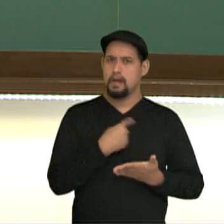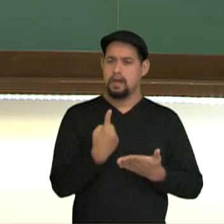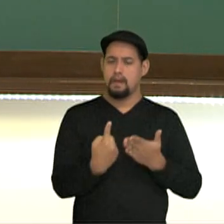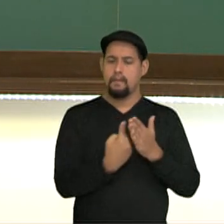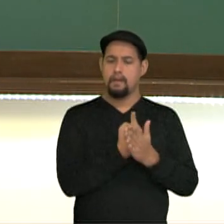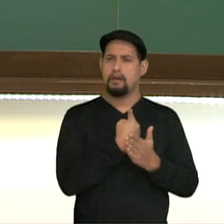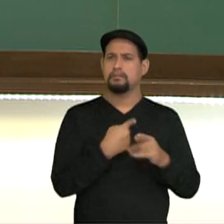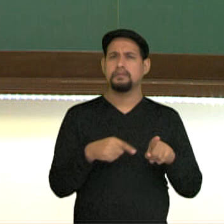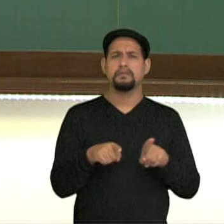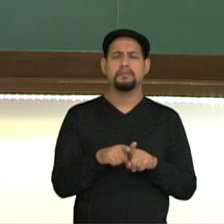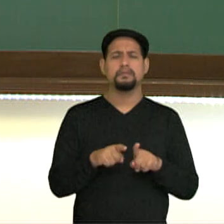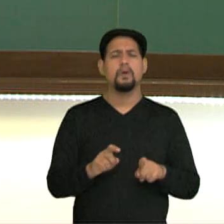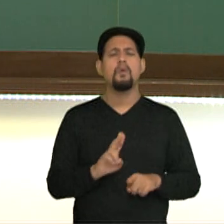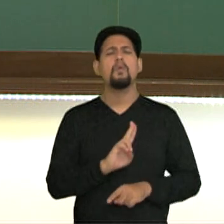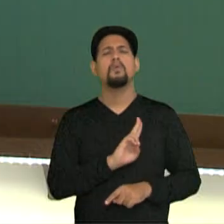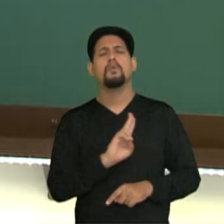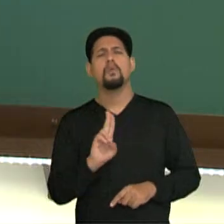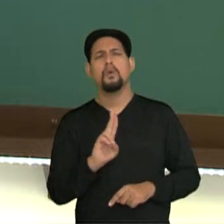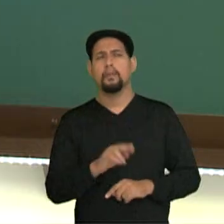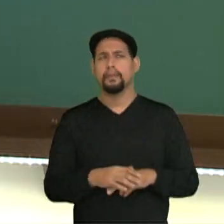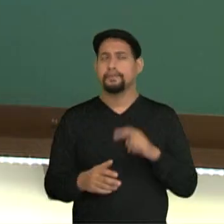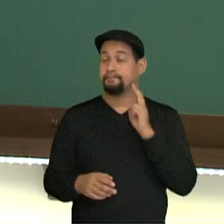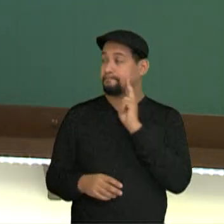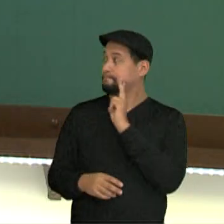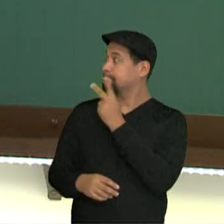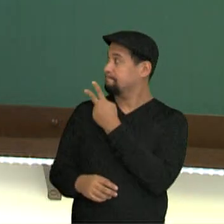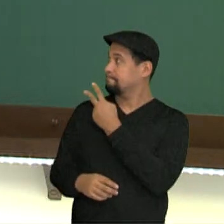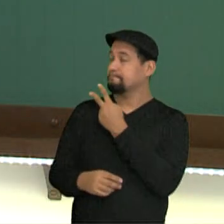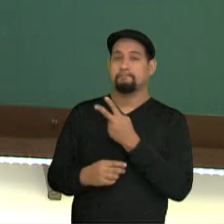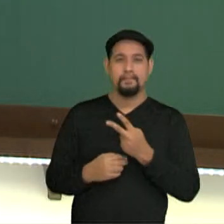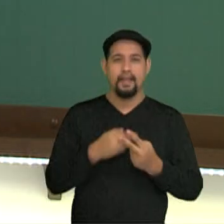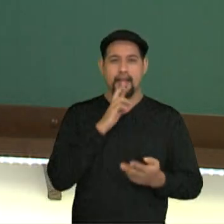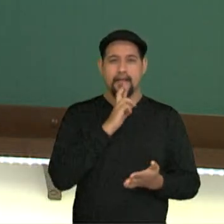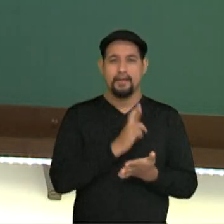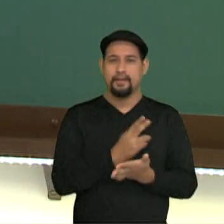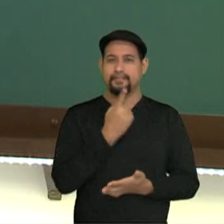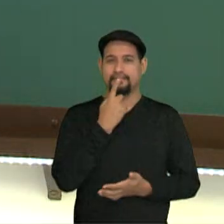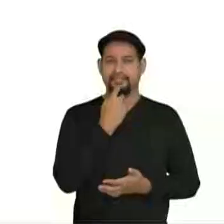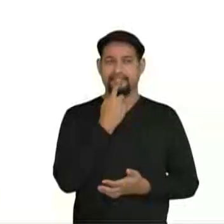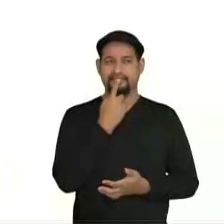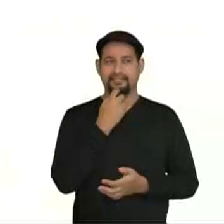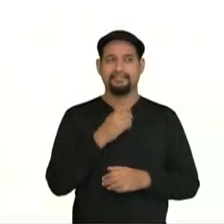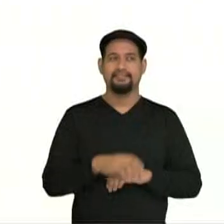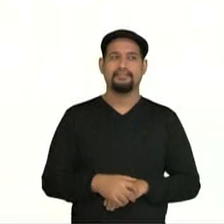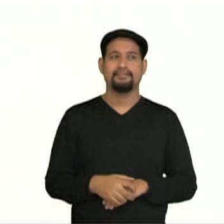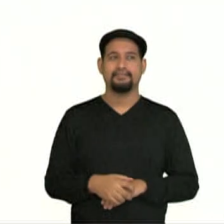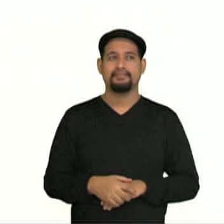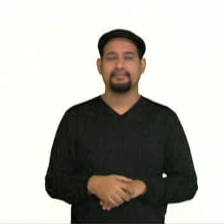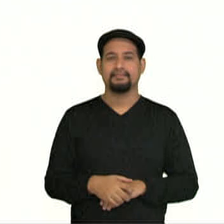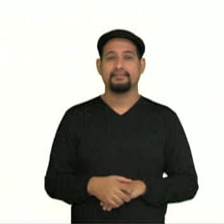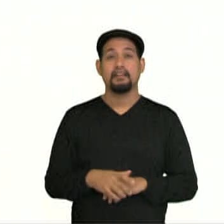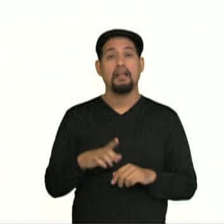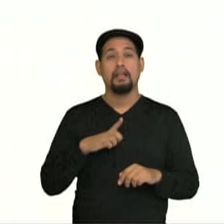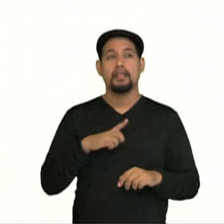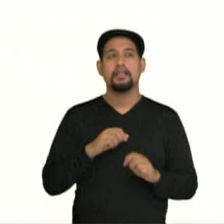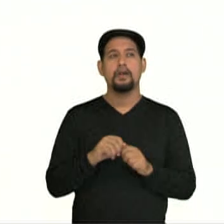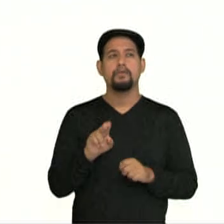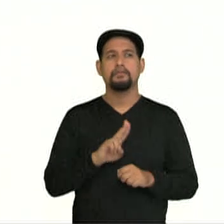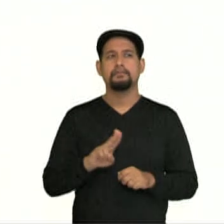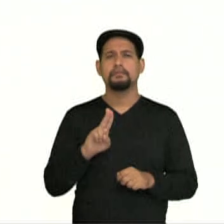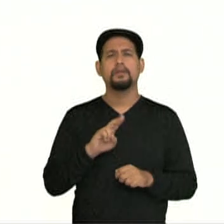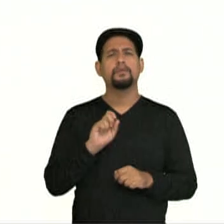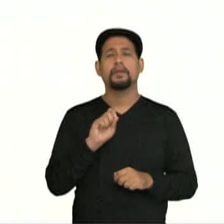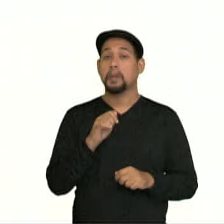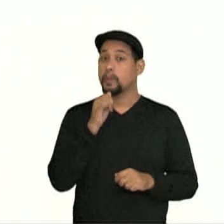perguntas, what's his name? His name is Gordon Lester. What does he do? He rides his horse.